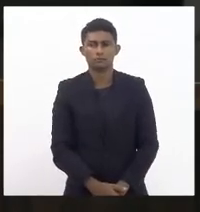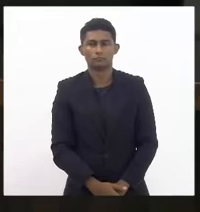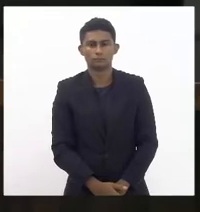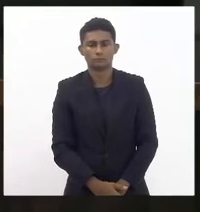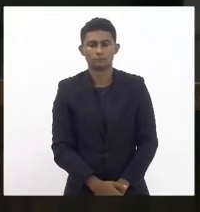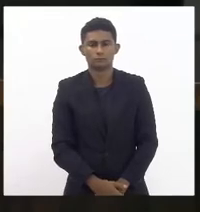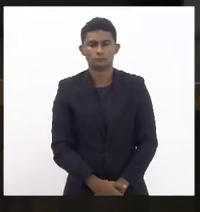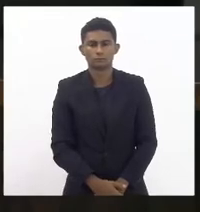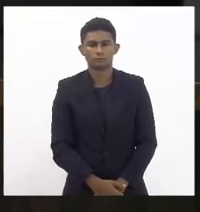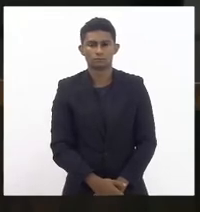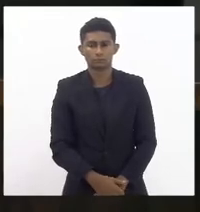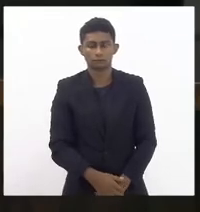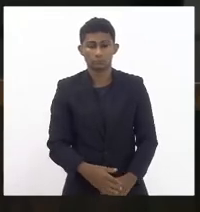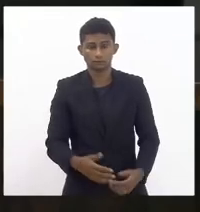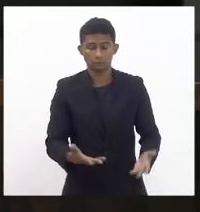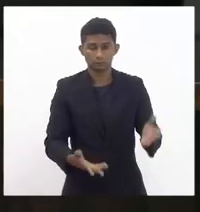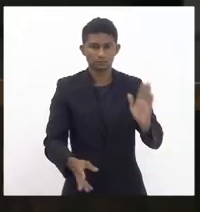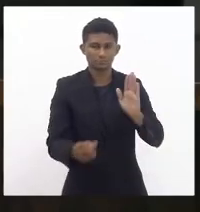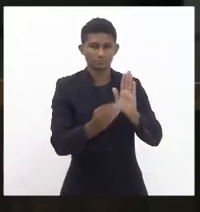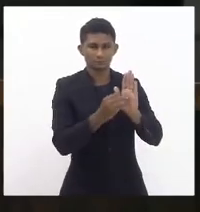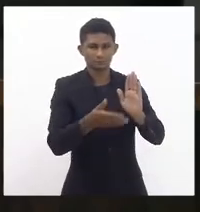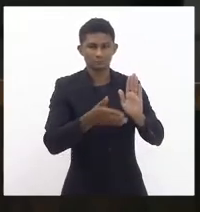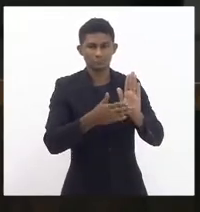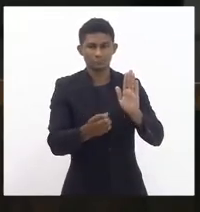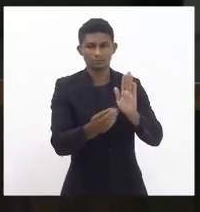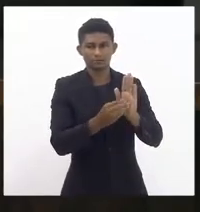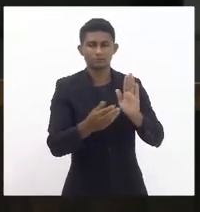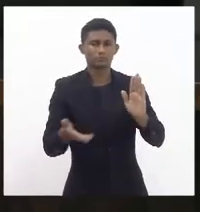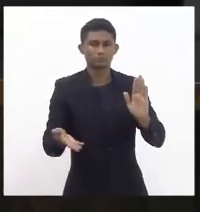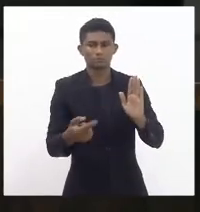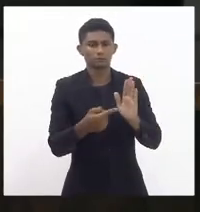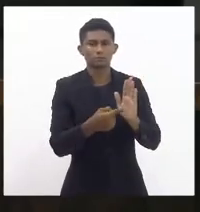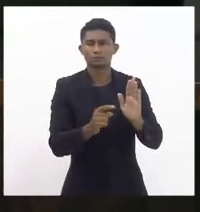e é quem que usou na ordem do dia do projeto de lei